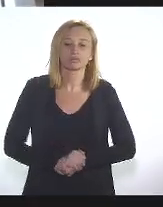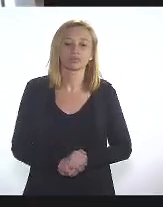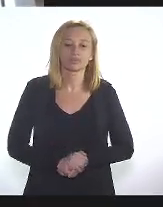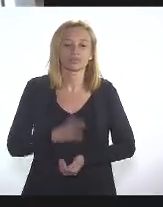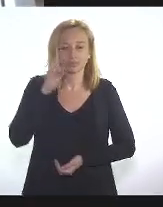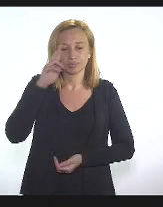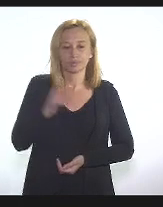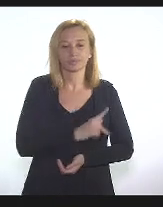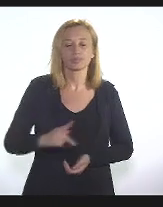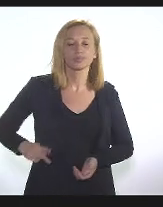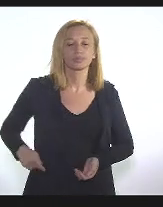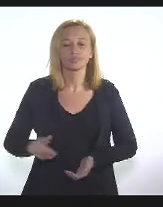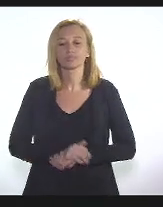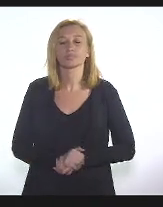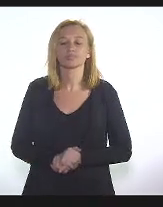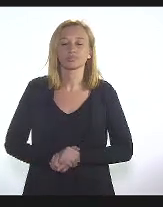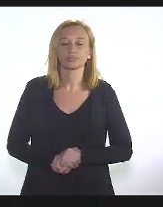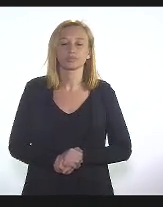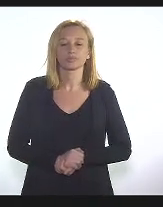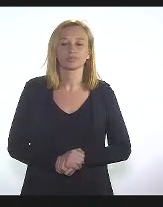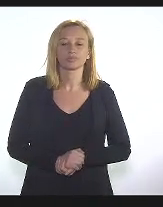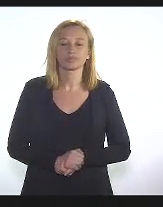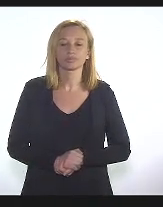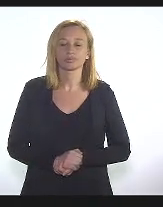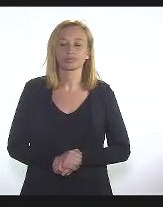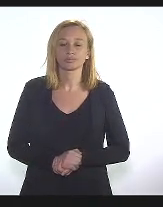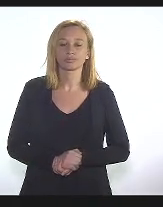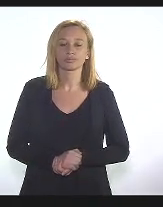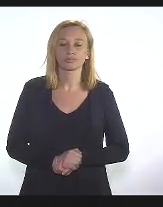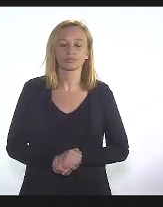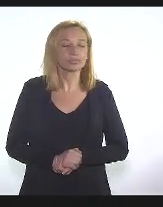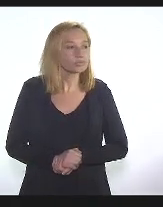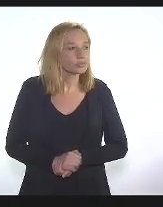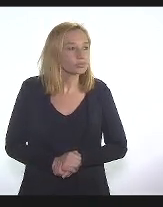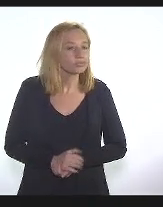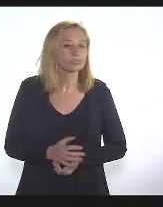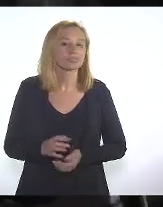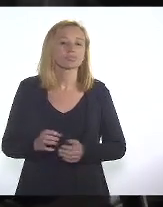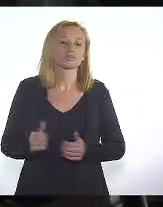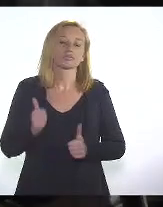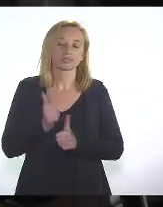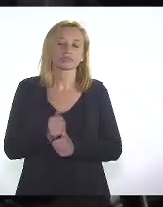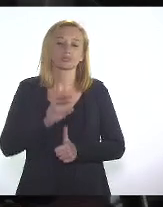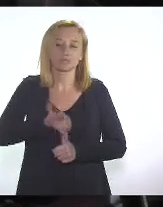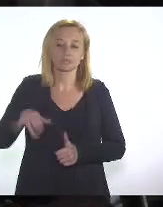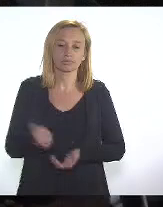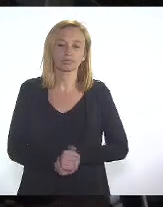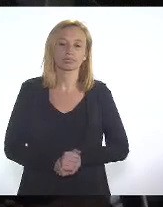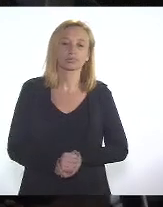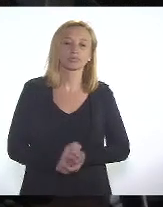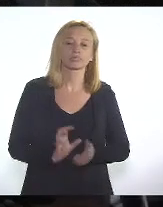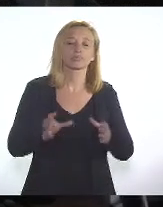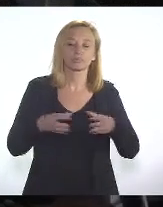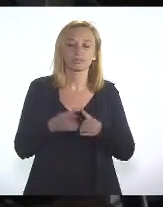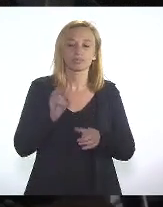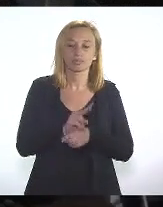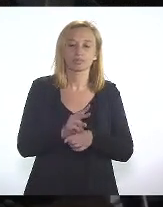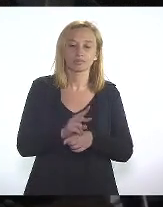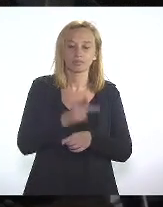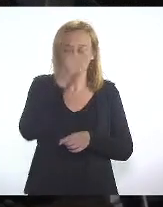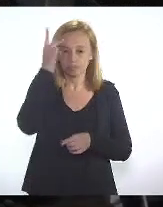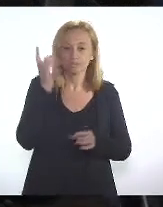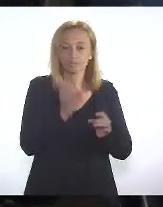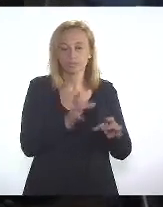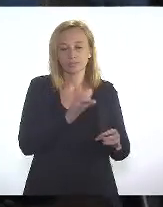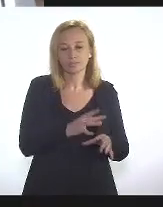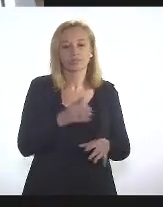Senhor presidente, parecer favorável nos termos do substitutivo da CCJ. Pela Comissão de Defesa do Consumidor, deputado Fábio